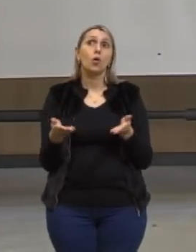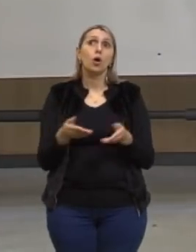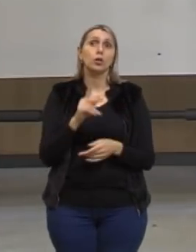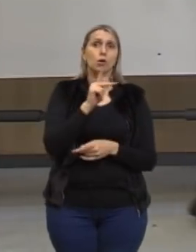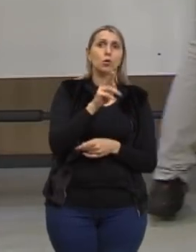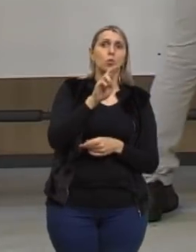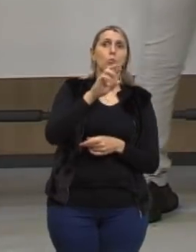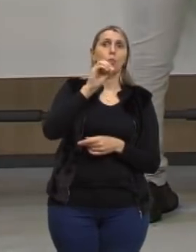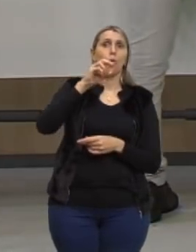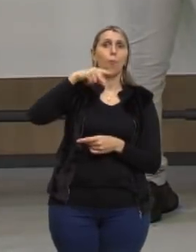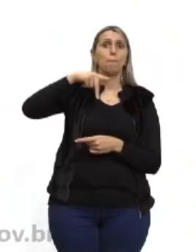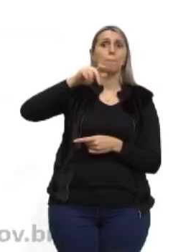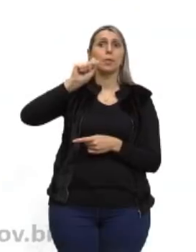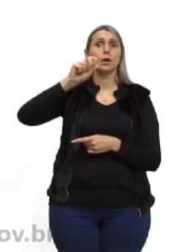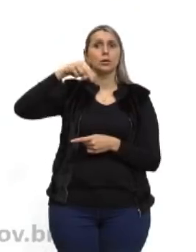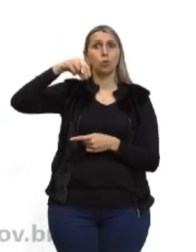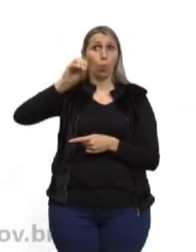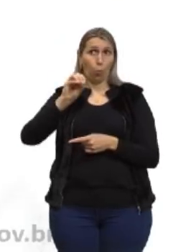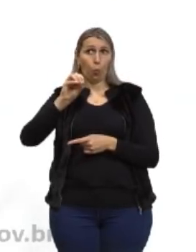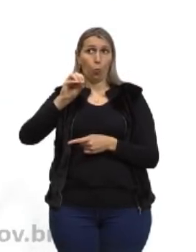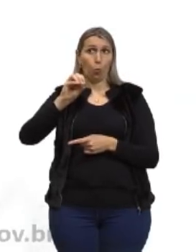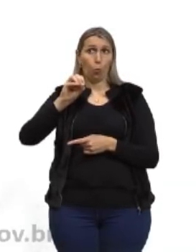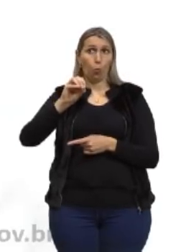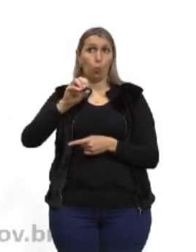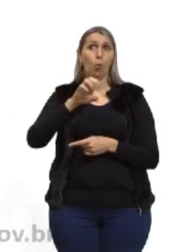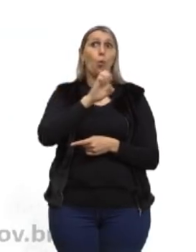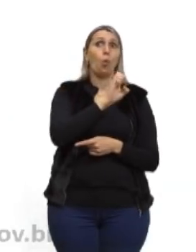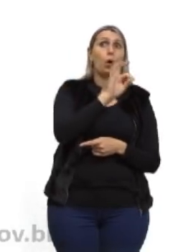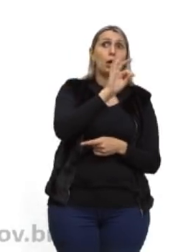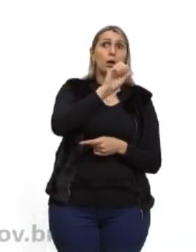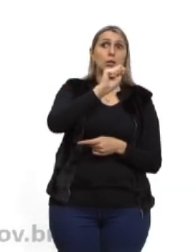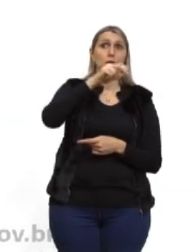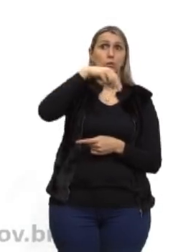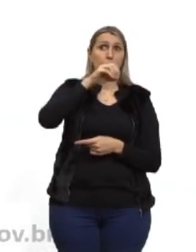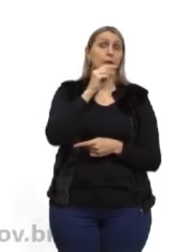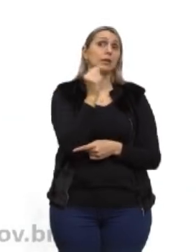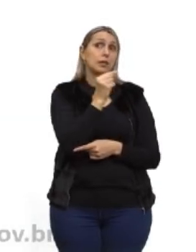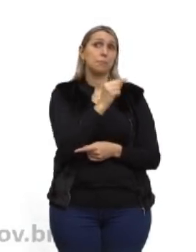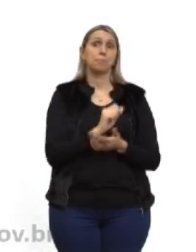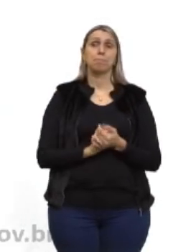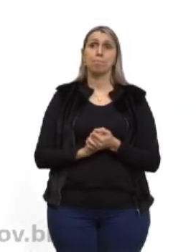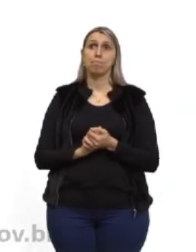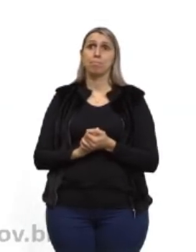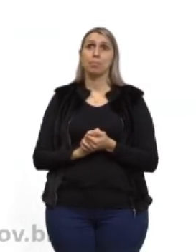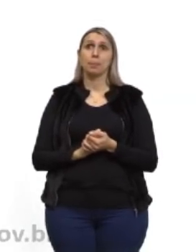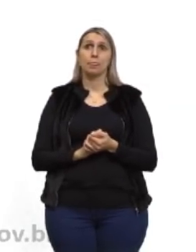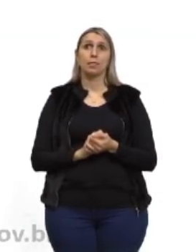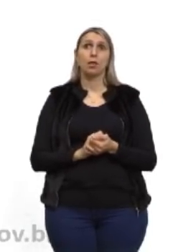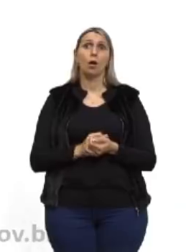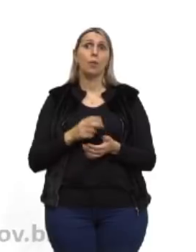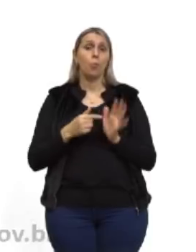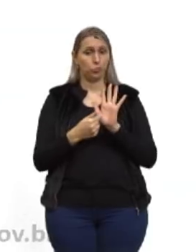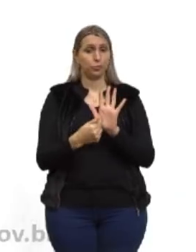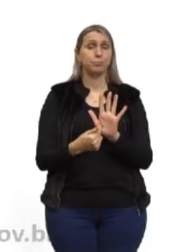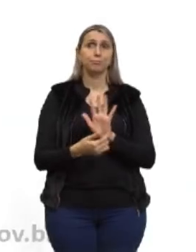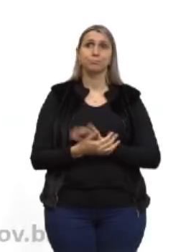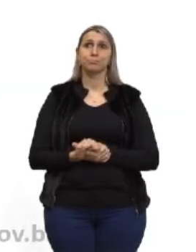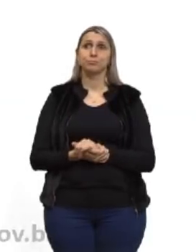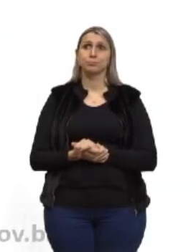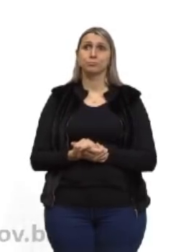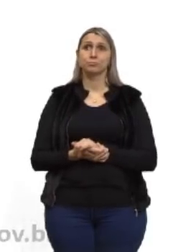que que tá errado ele que eu falei para você só o propano e etano cheguei esse aqui tá é só para adiantar